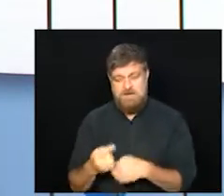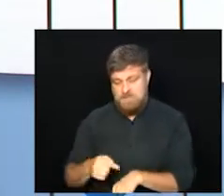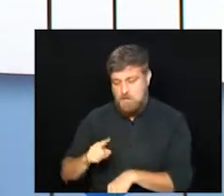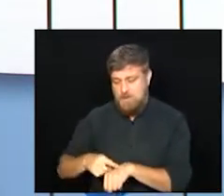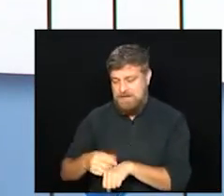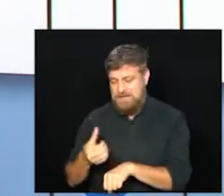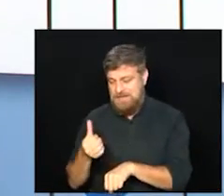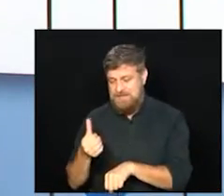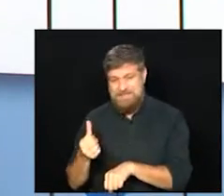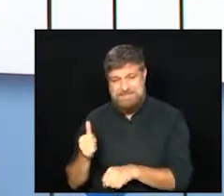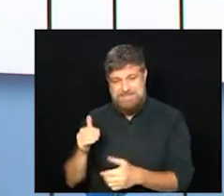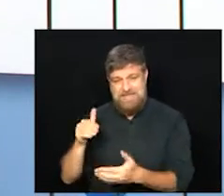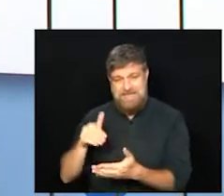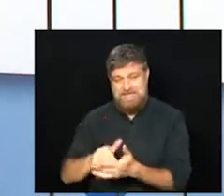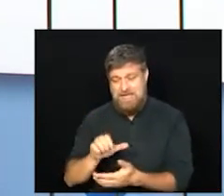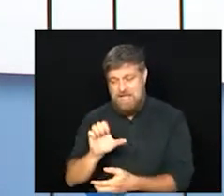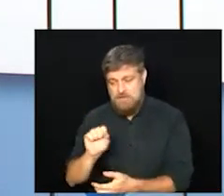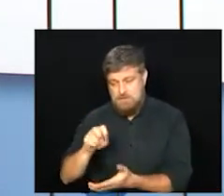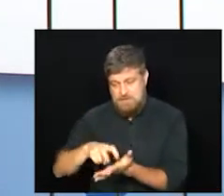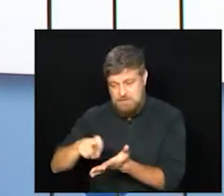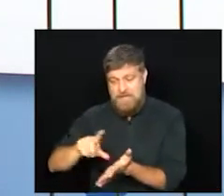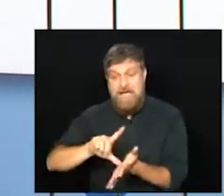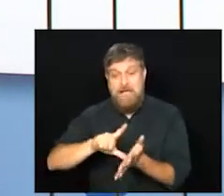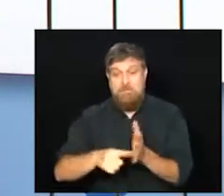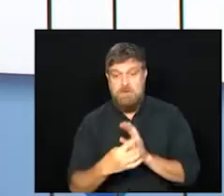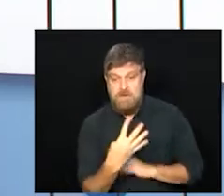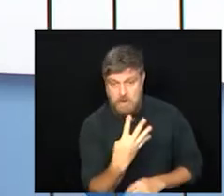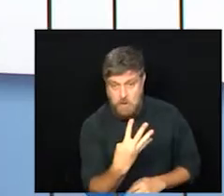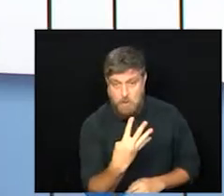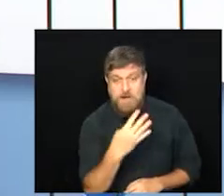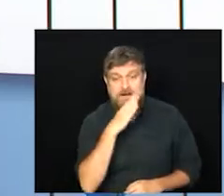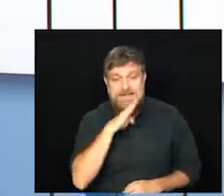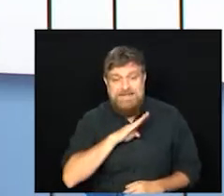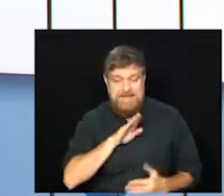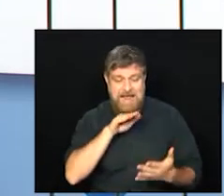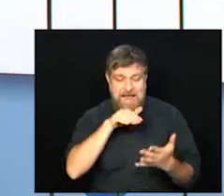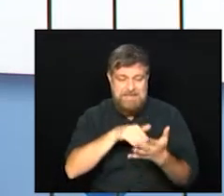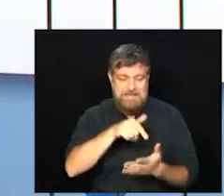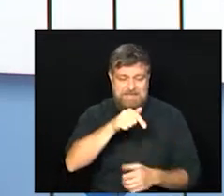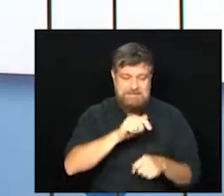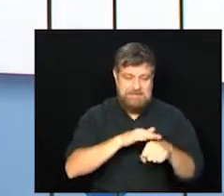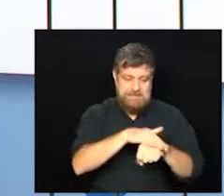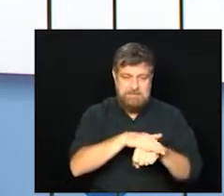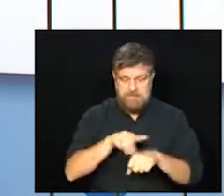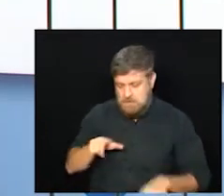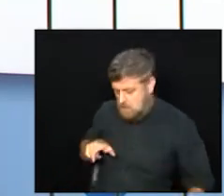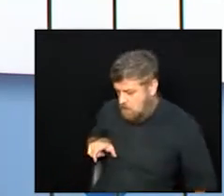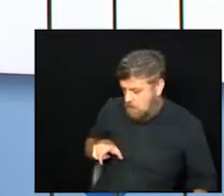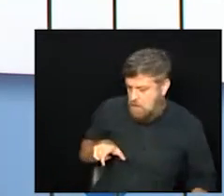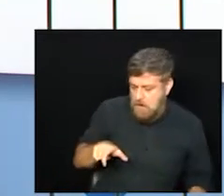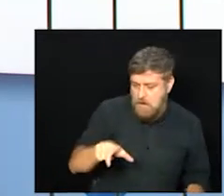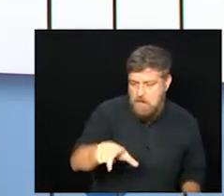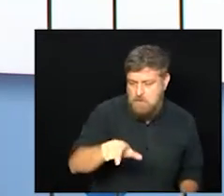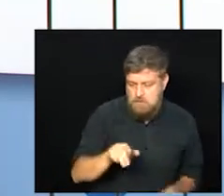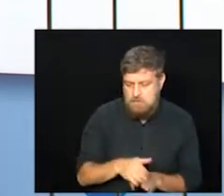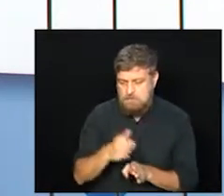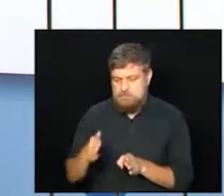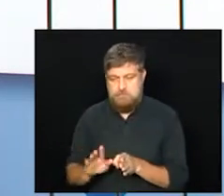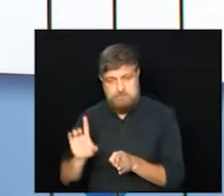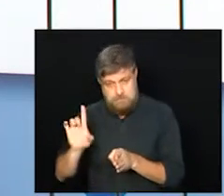8 da manhã e depois das 4 da tarde às 7 da noite, onde ali do lado